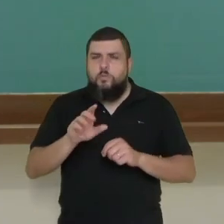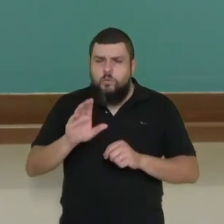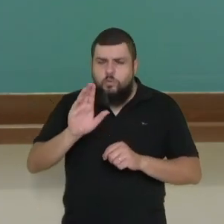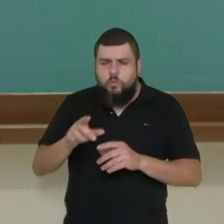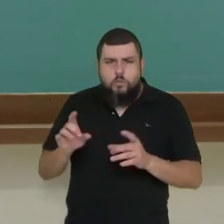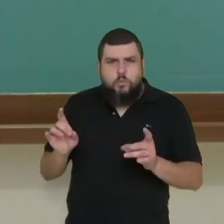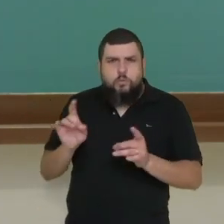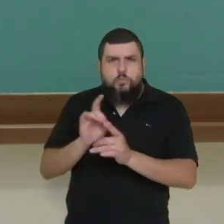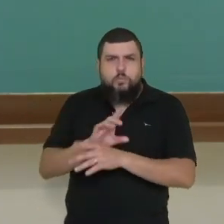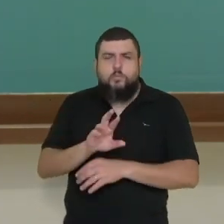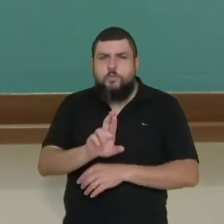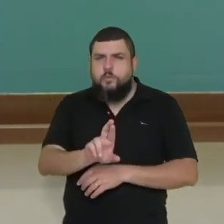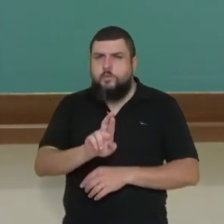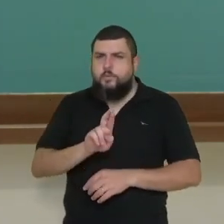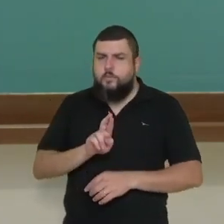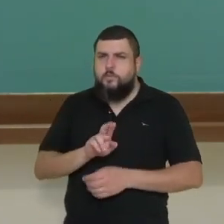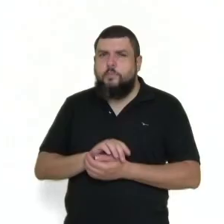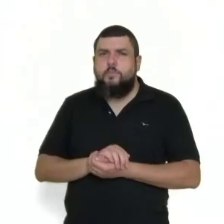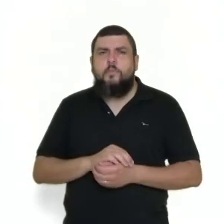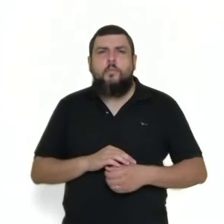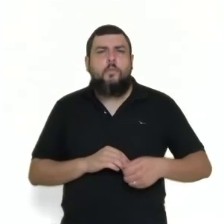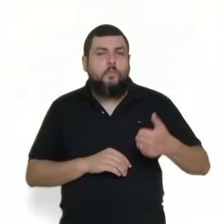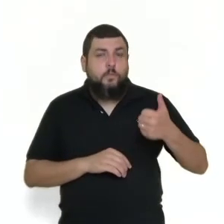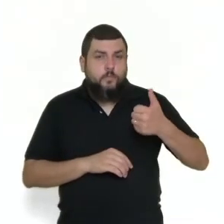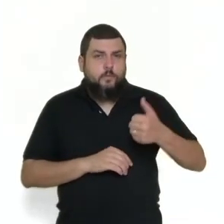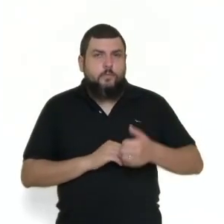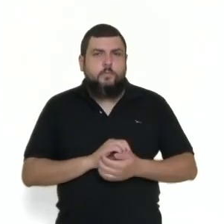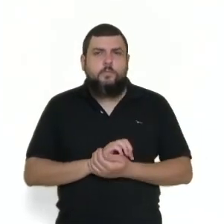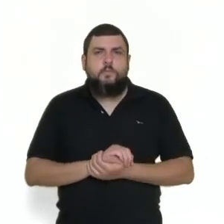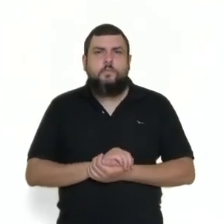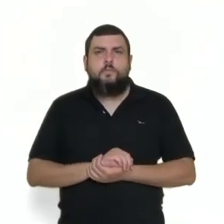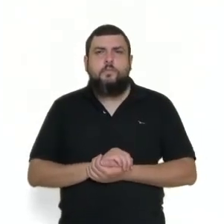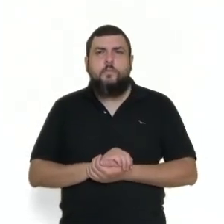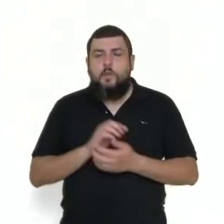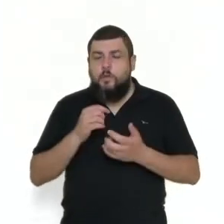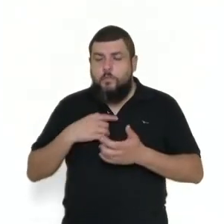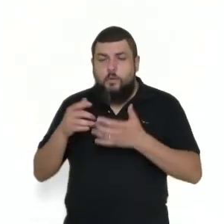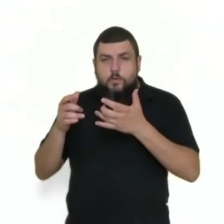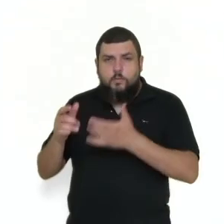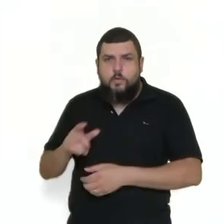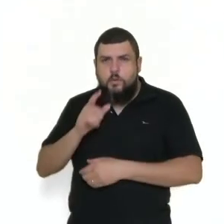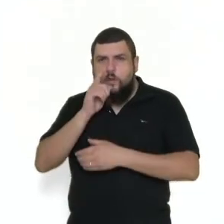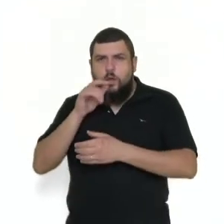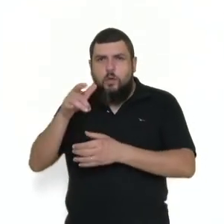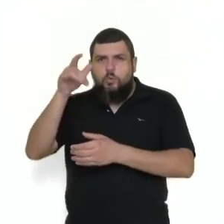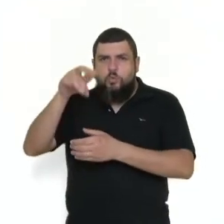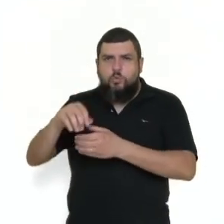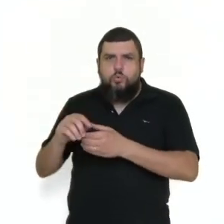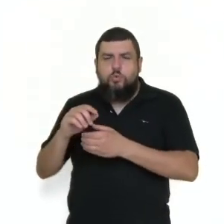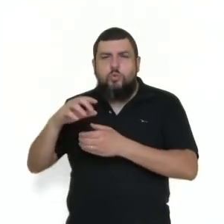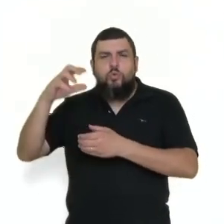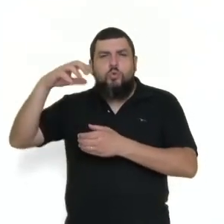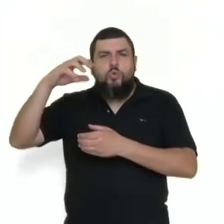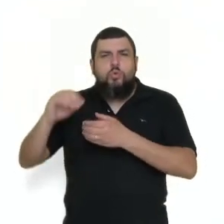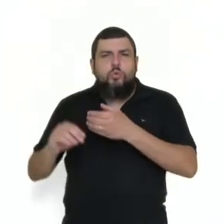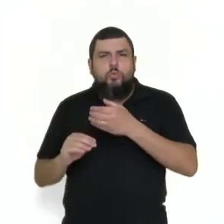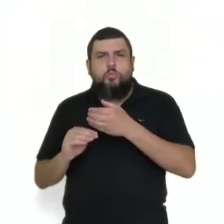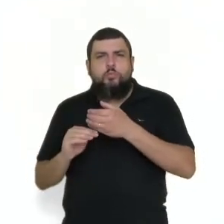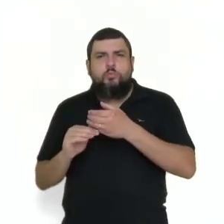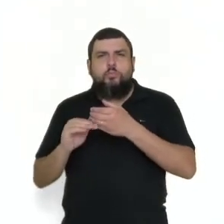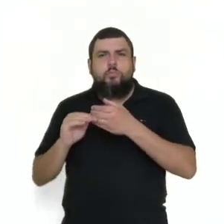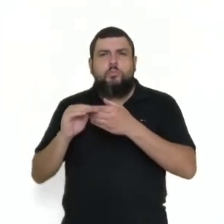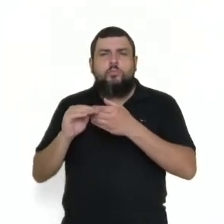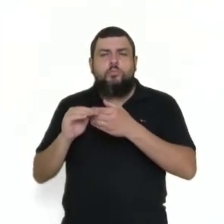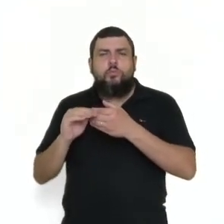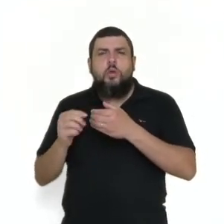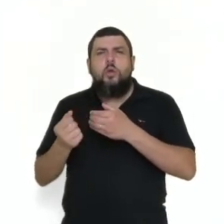responda as seguintes questões. Primeiro, considerando a quantidade de água de chuva que você coletou e mediu, qual